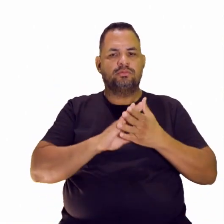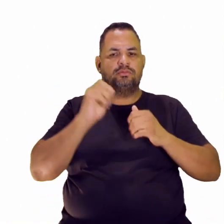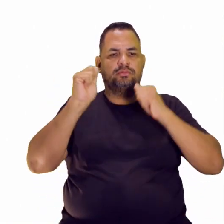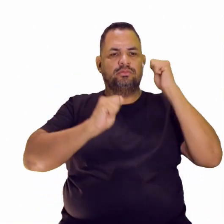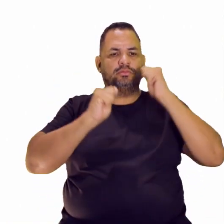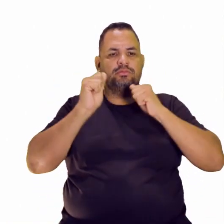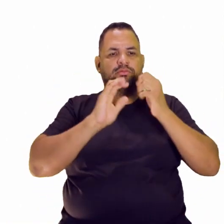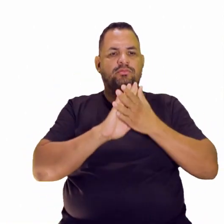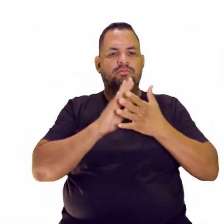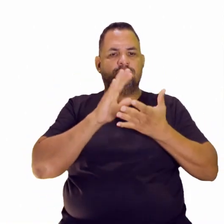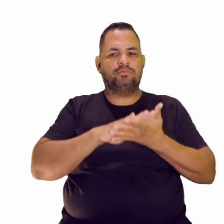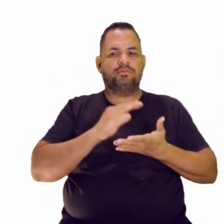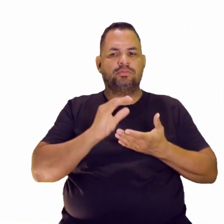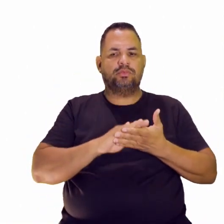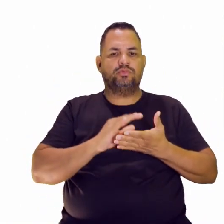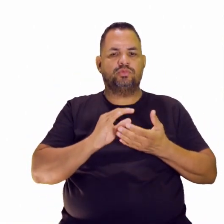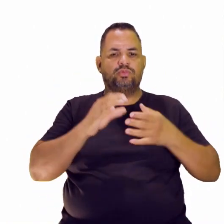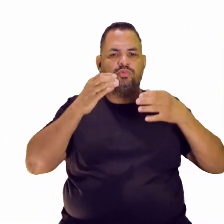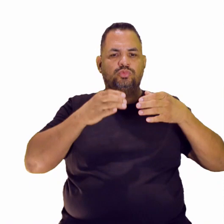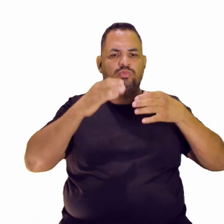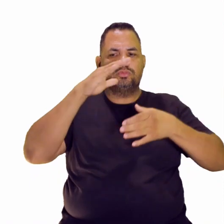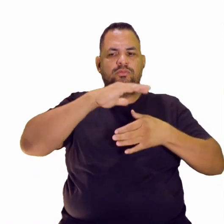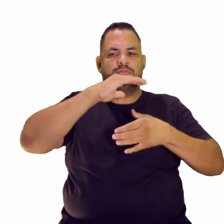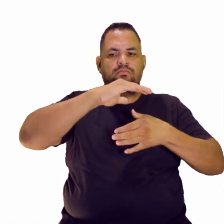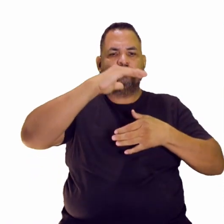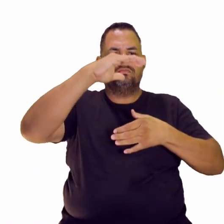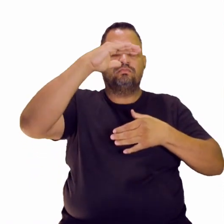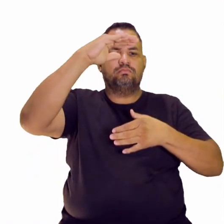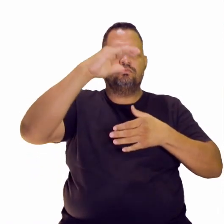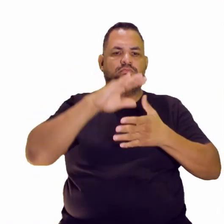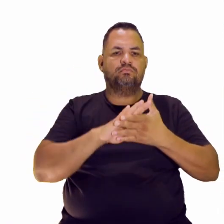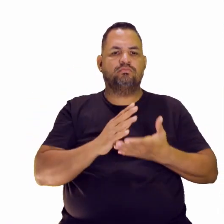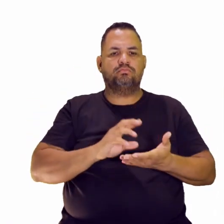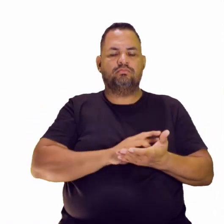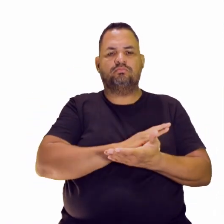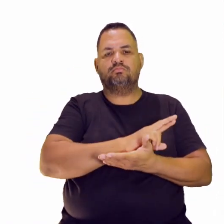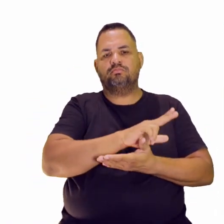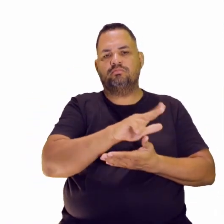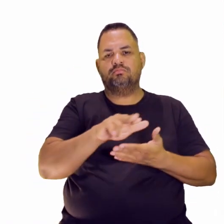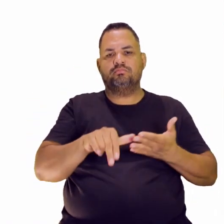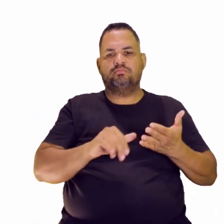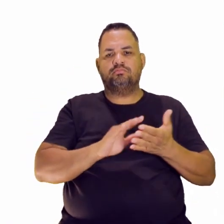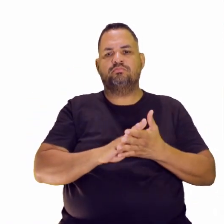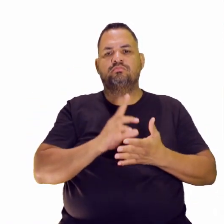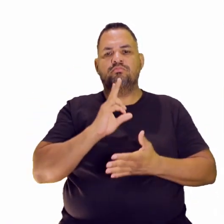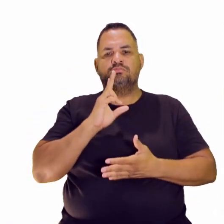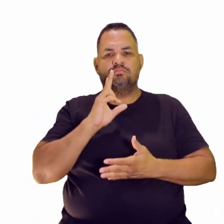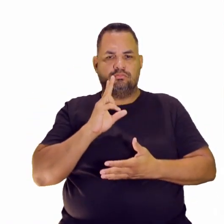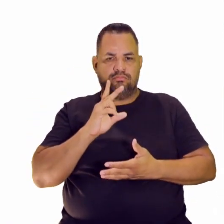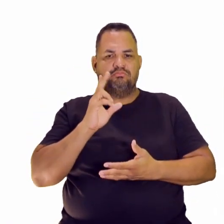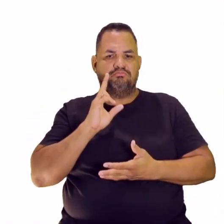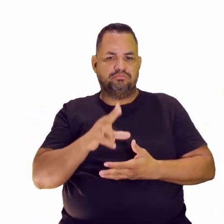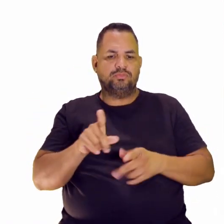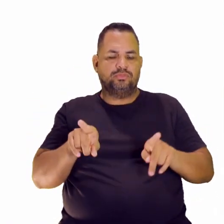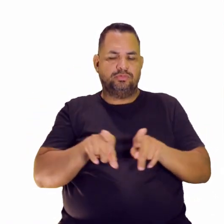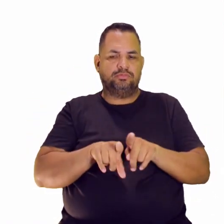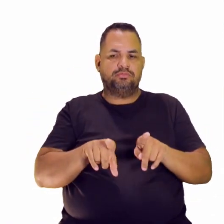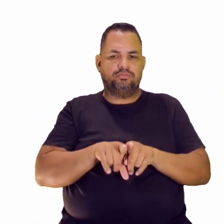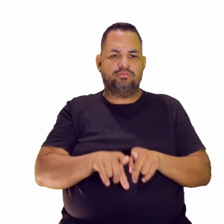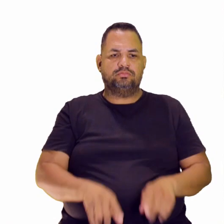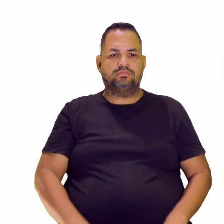fábricas estão amontoadas. Elas são diversas e, ao mesmo tempo,